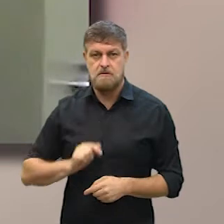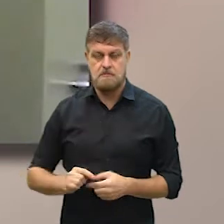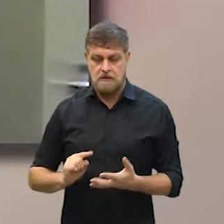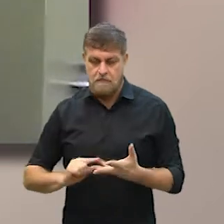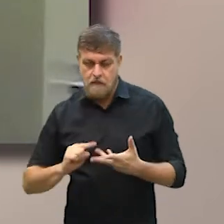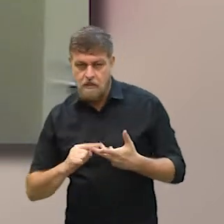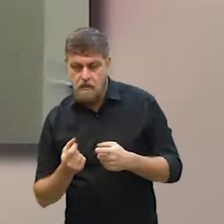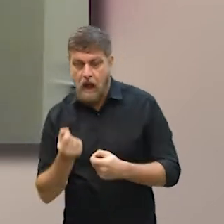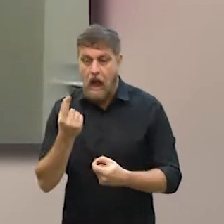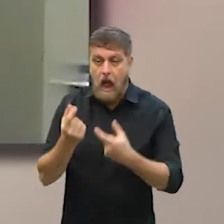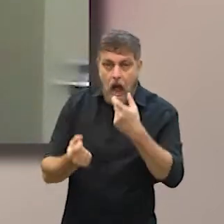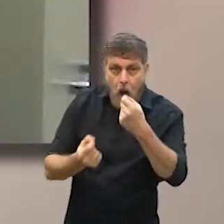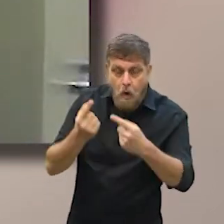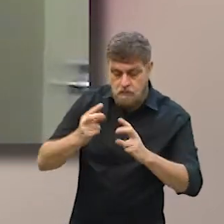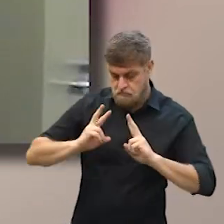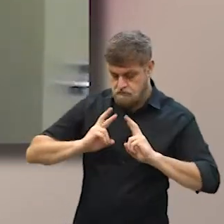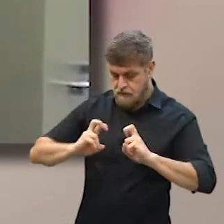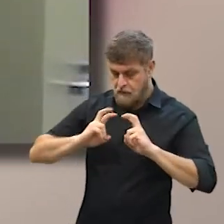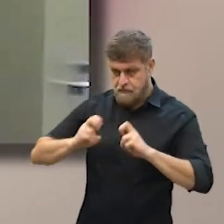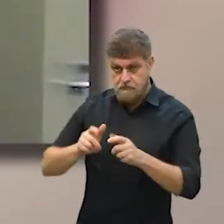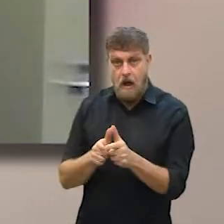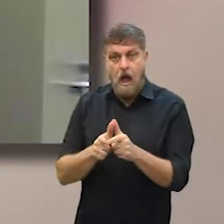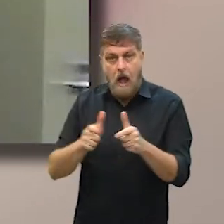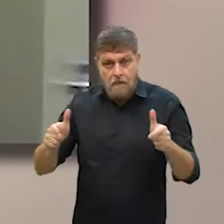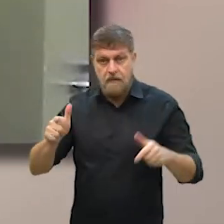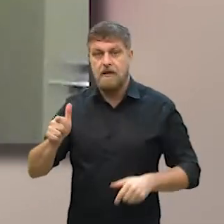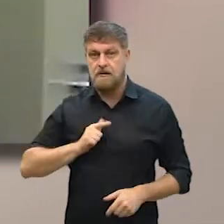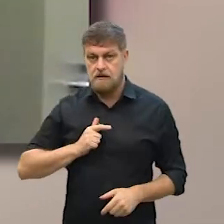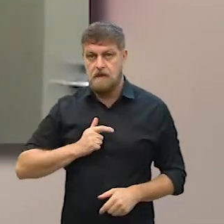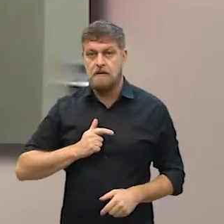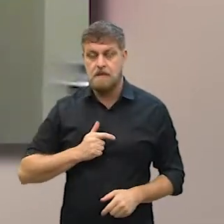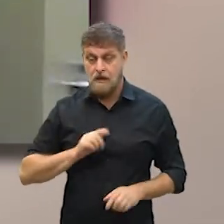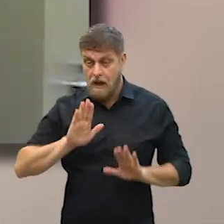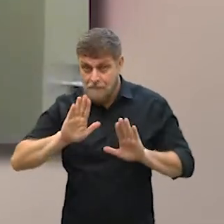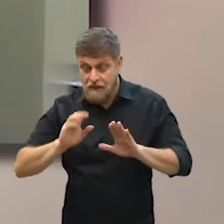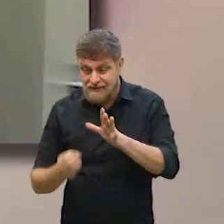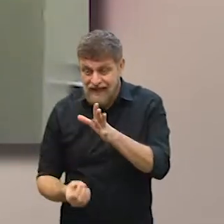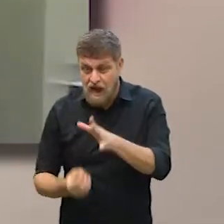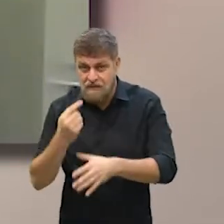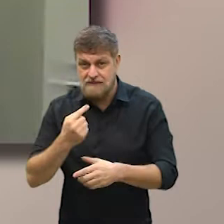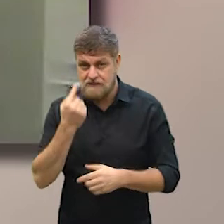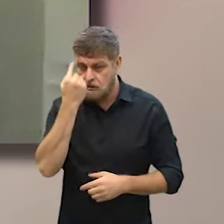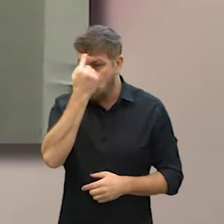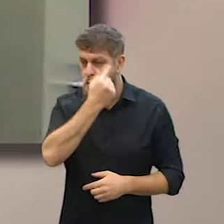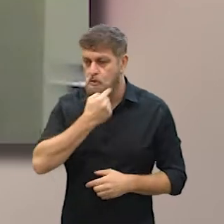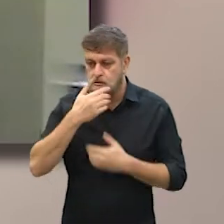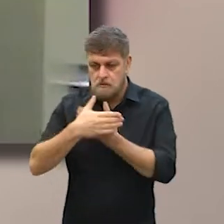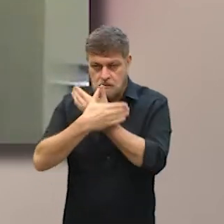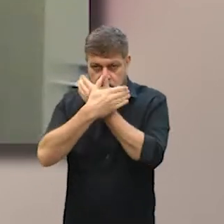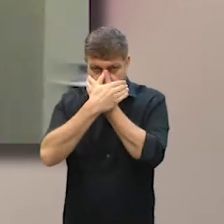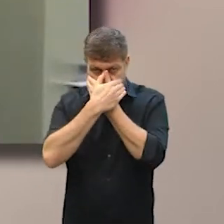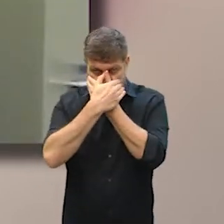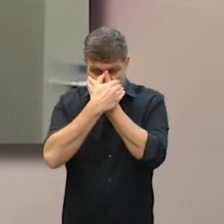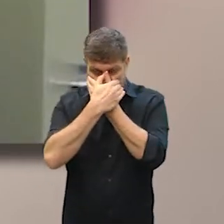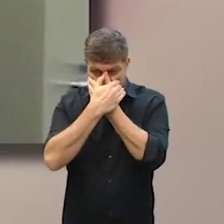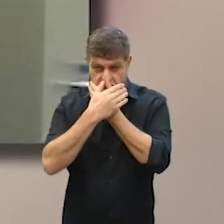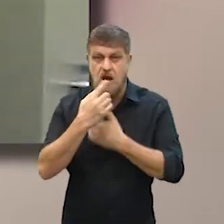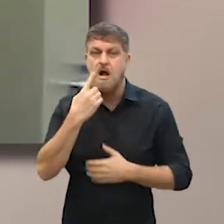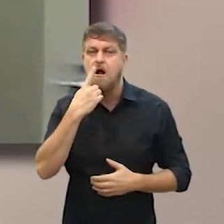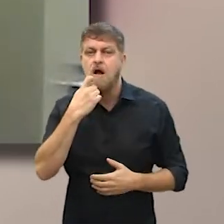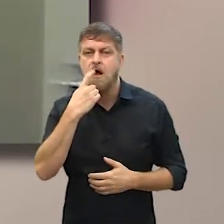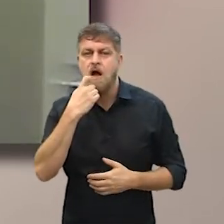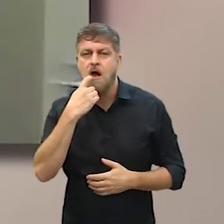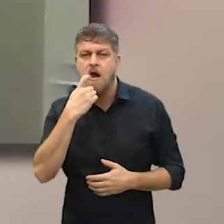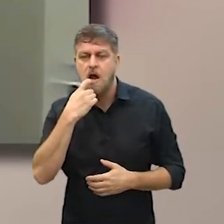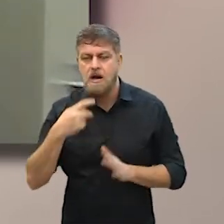são algumas das manifestações mais frequentes da doença mas isso que tá acontecendo na superfície na pele